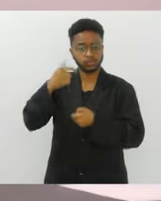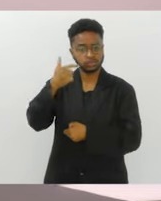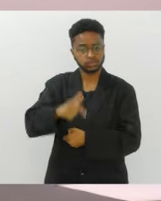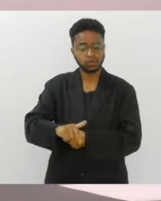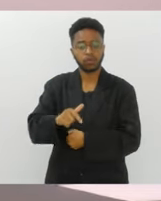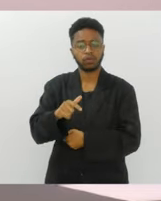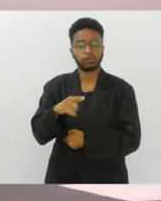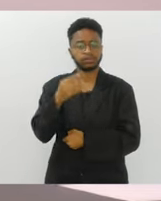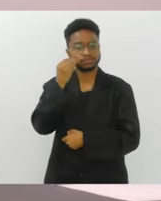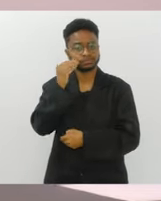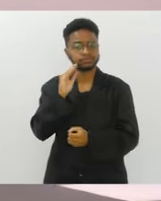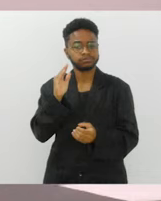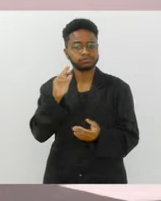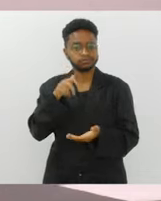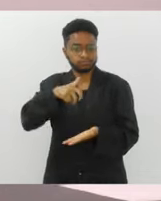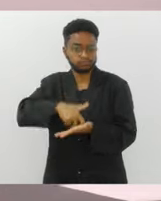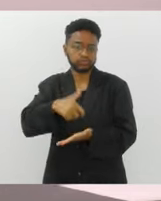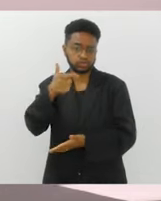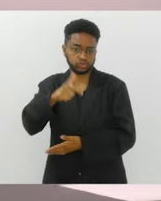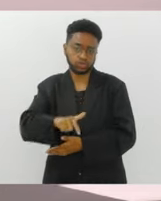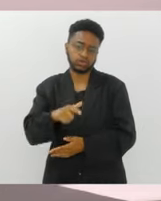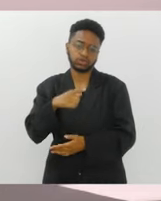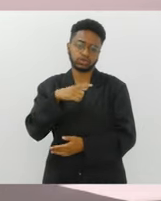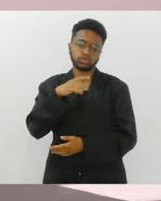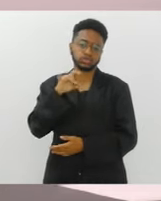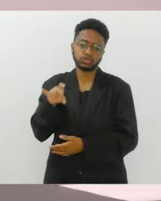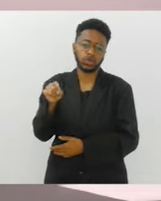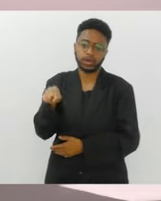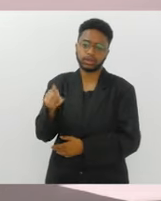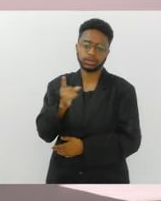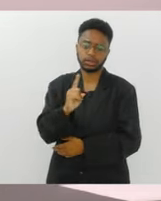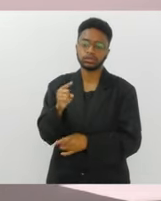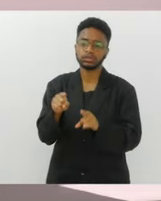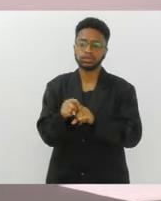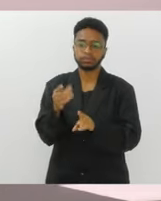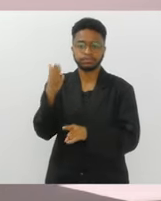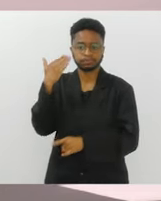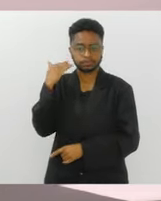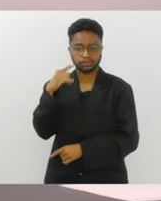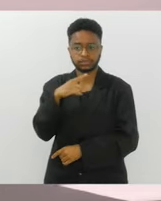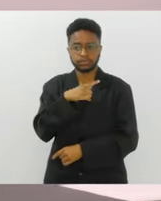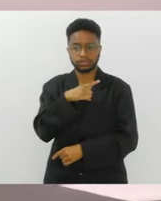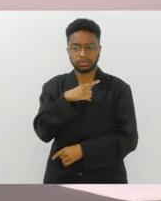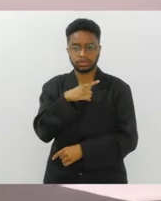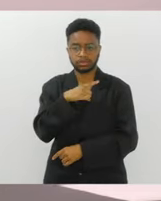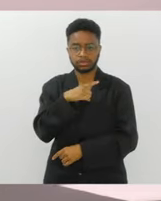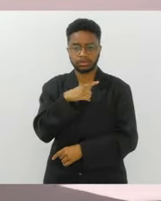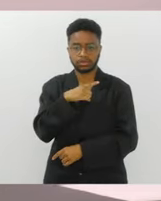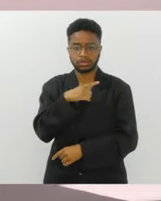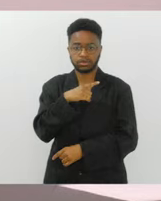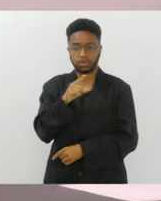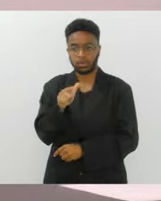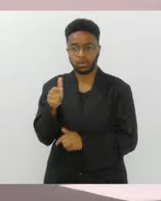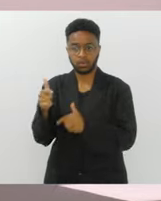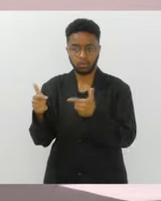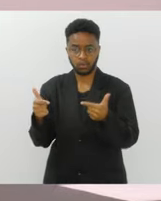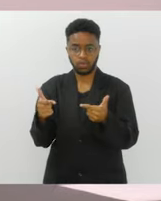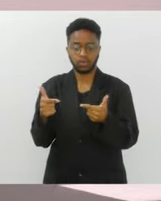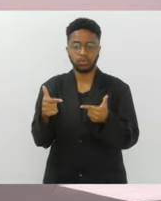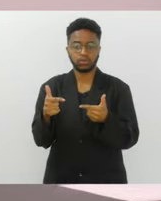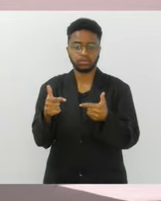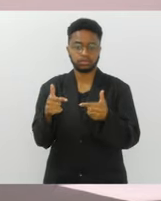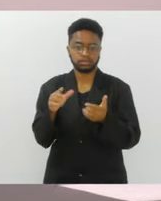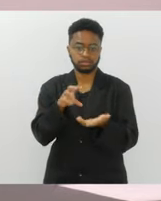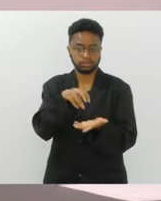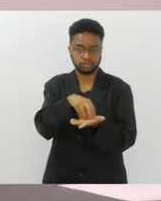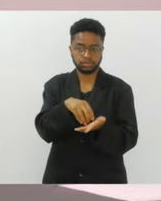para ser condenado novamente. Não só a Supervia. No passado, assim, foi no passado, né? A outra composição, a própria agência